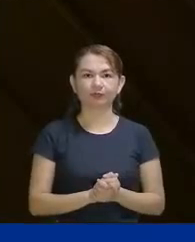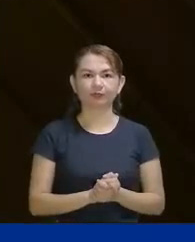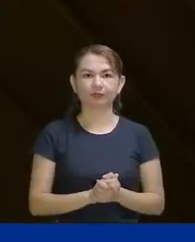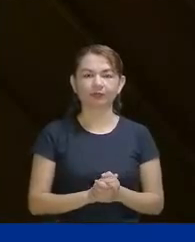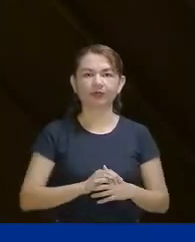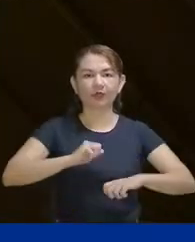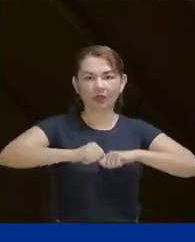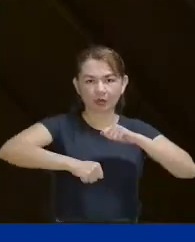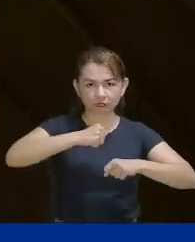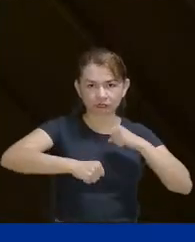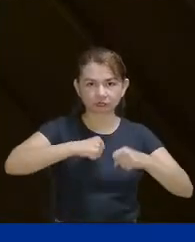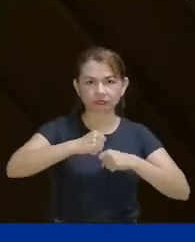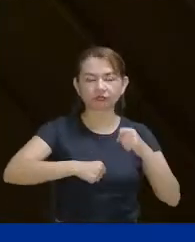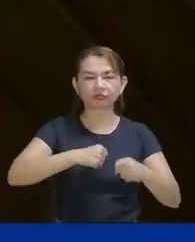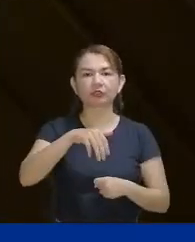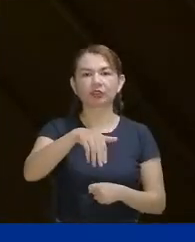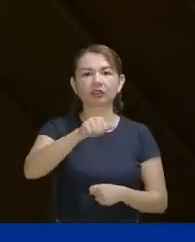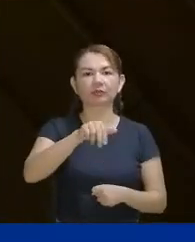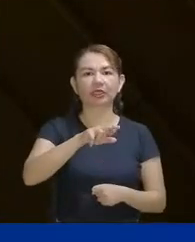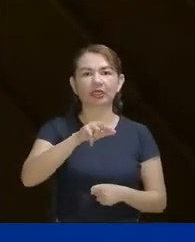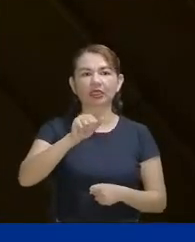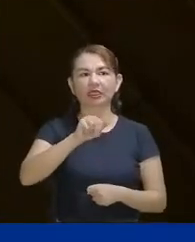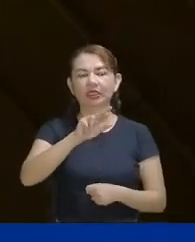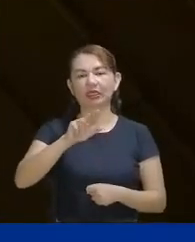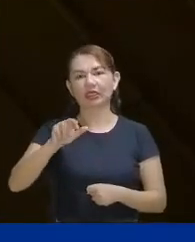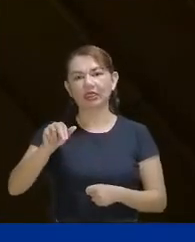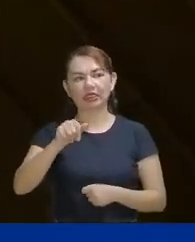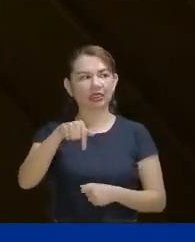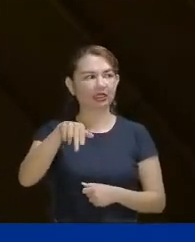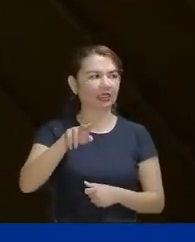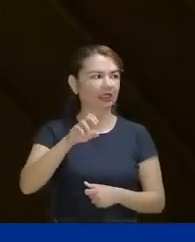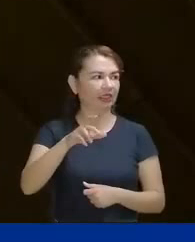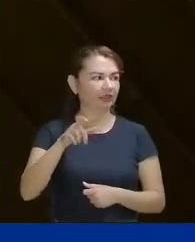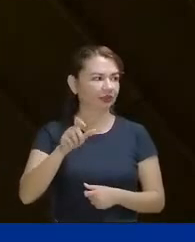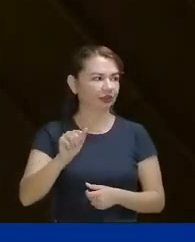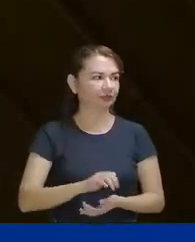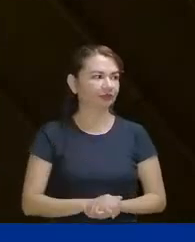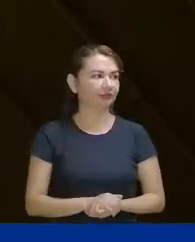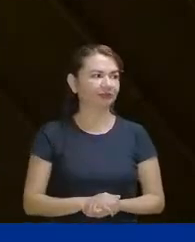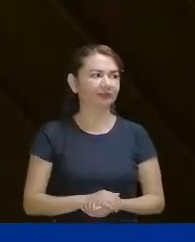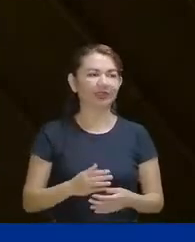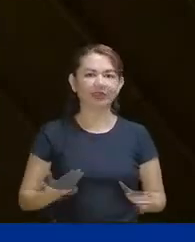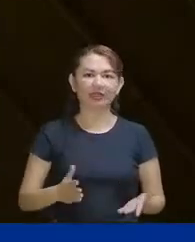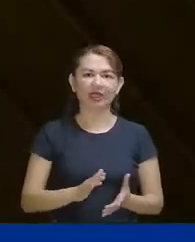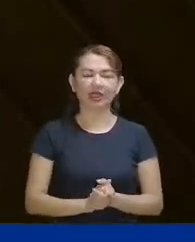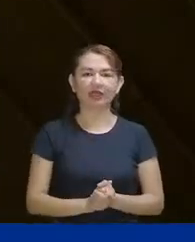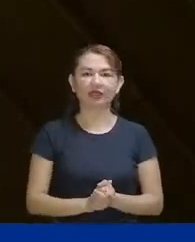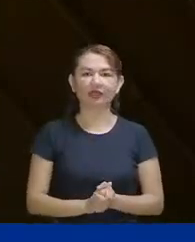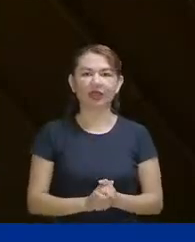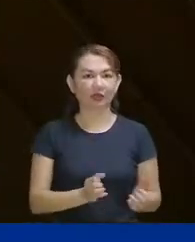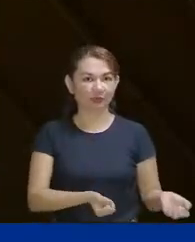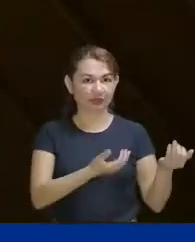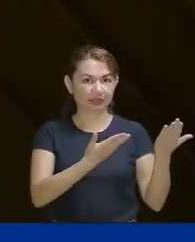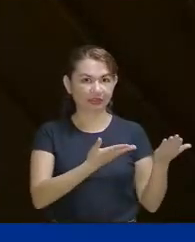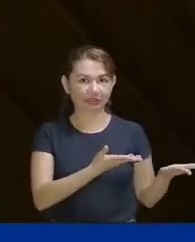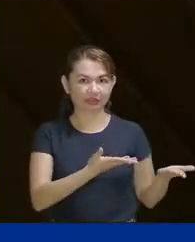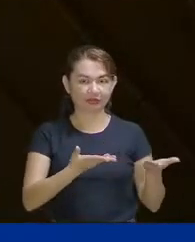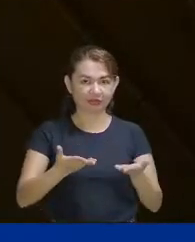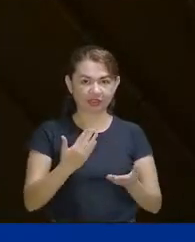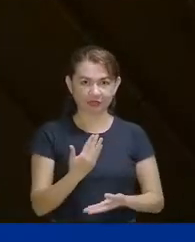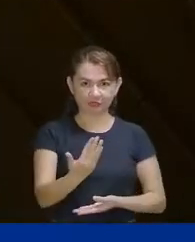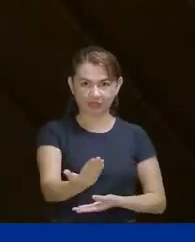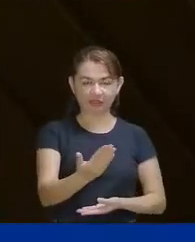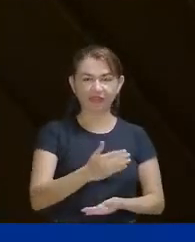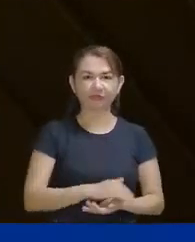de Atletismo em Marrakech 2023. Solicito a homenageanda que se dirija